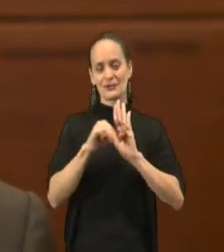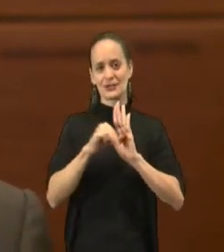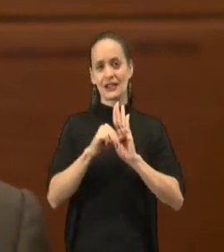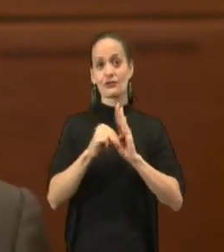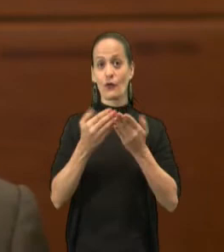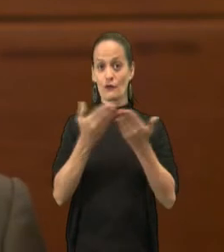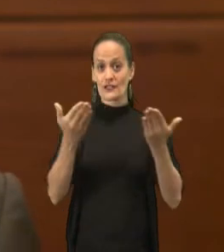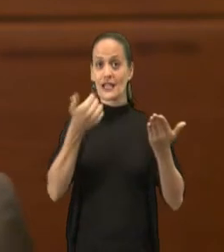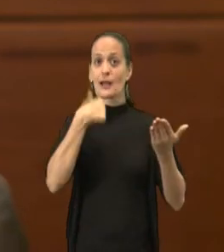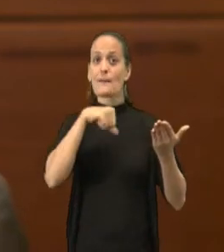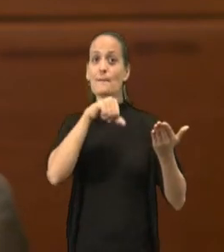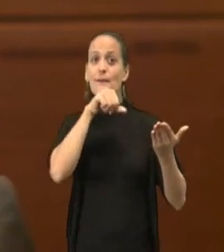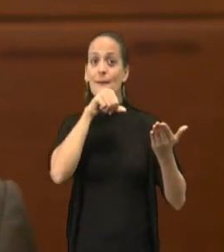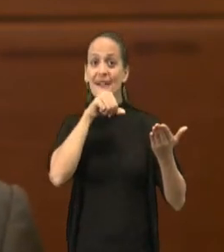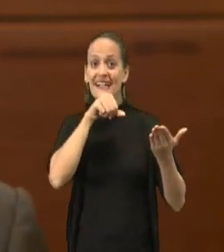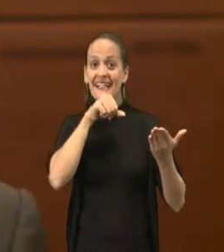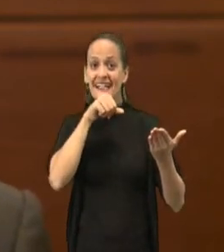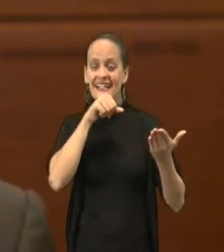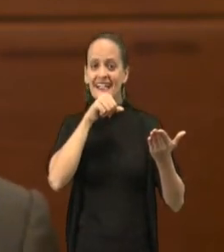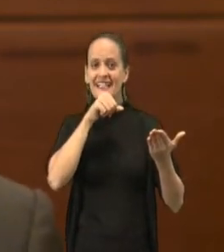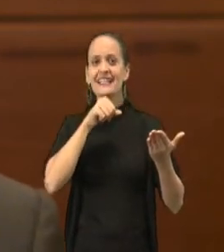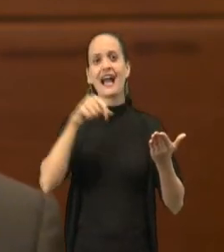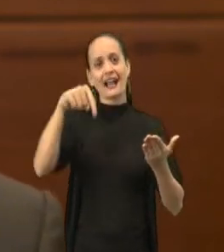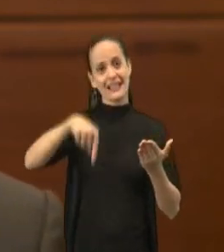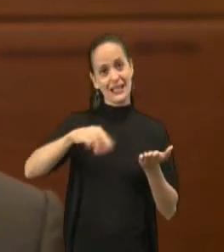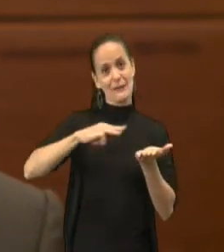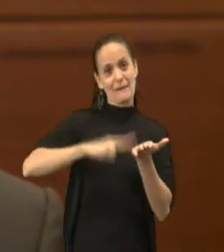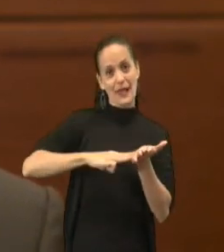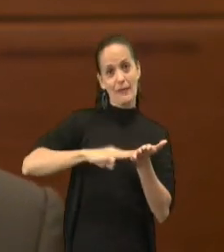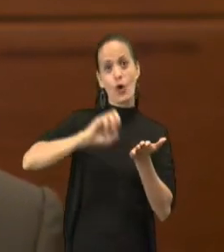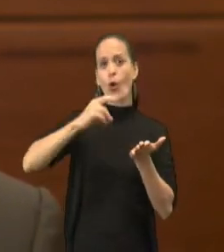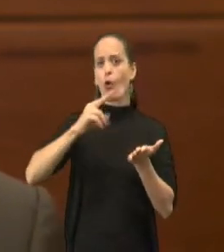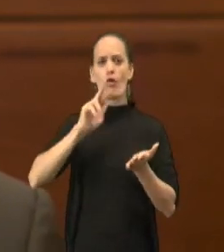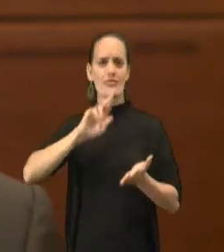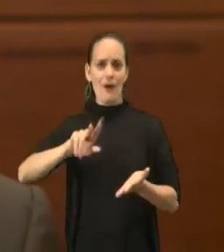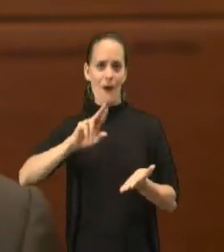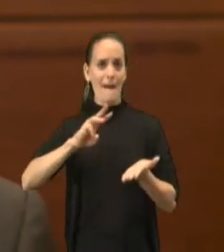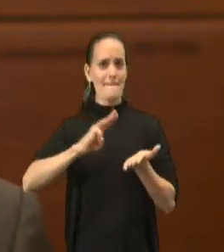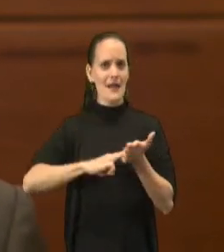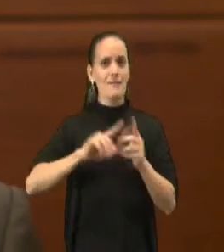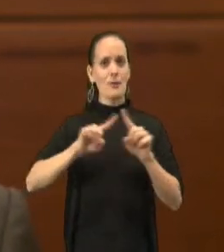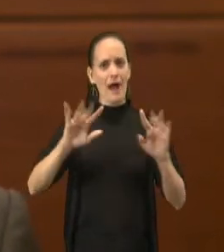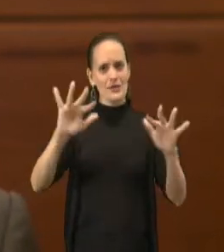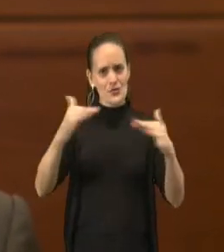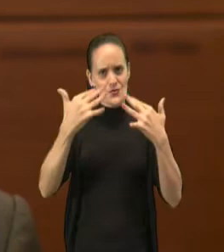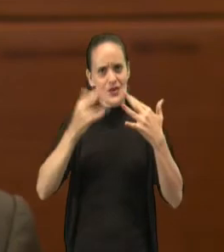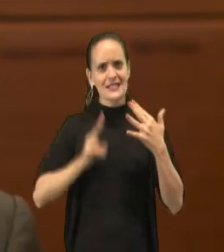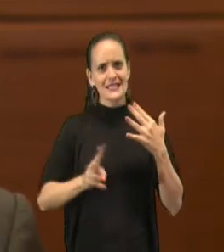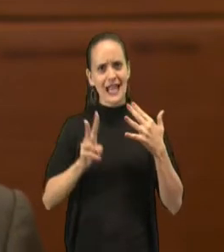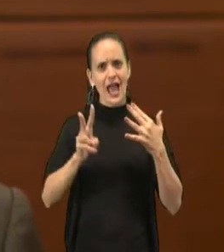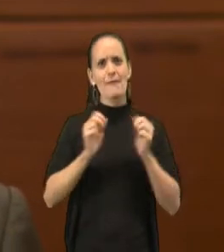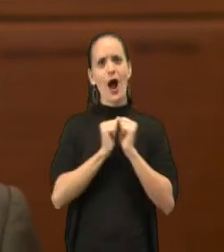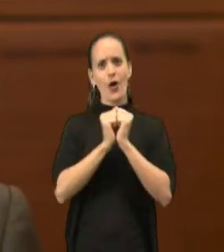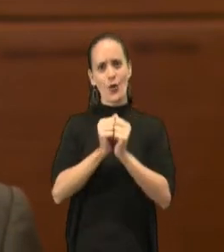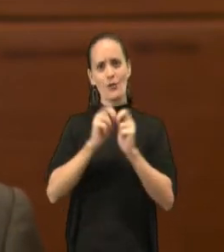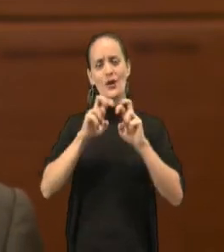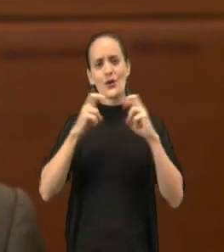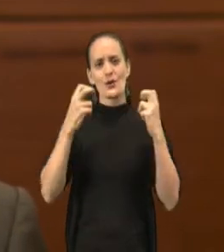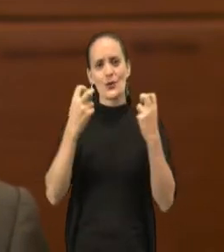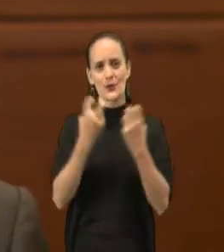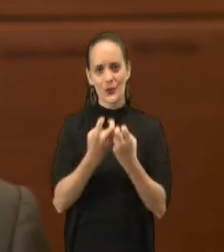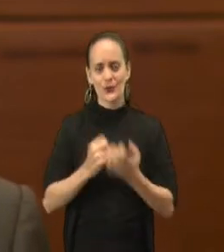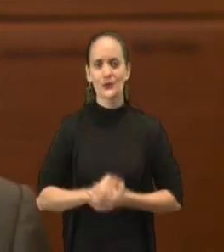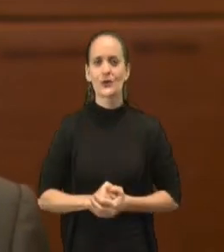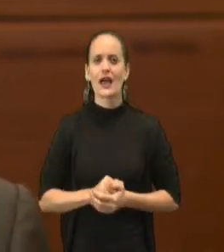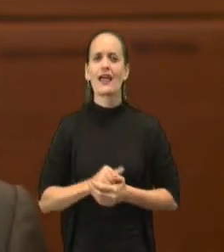igreja, e também você, mamãe, que não é membro, mas também que acompanha este culto, todas as manhãs, à noite. Nós temos uma